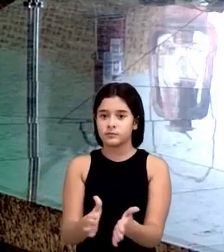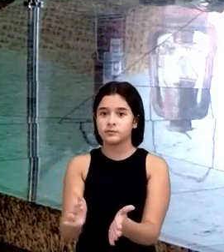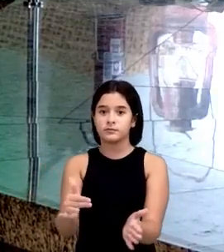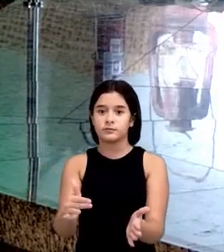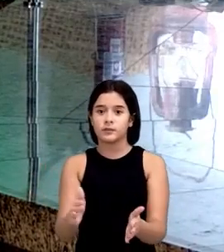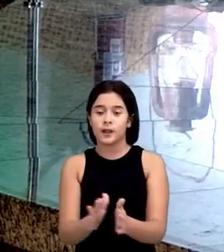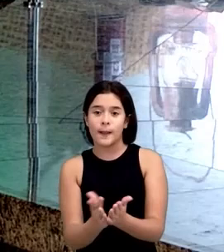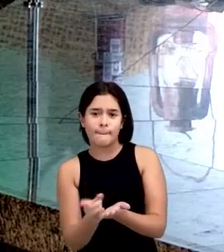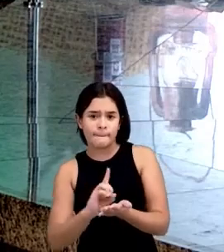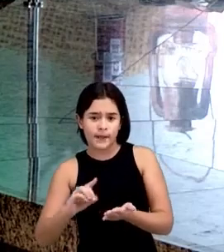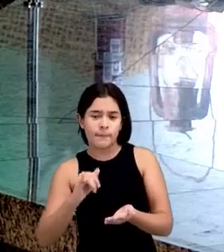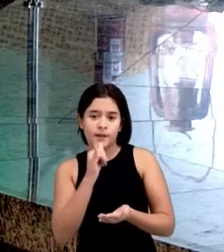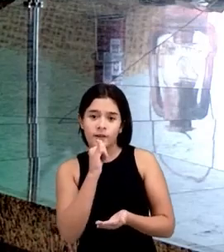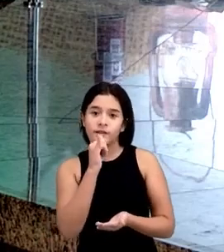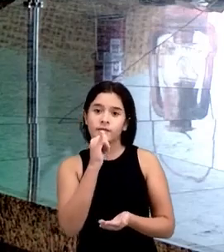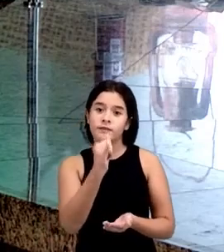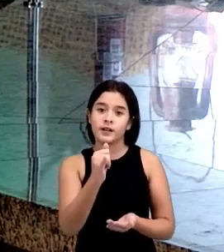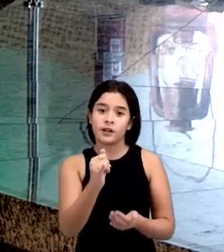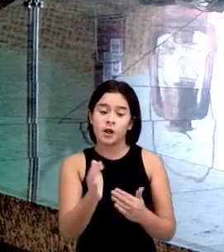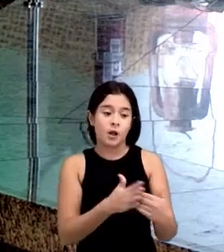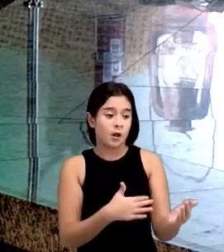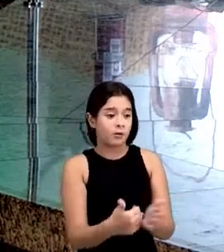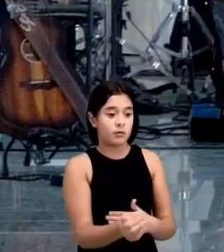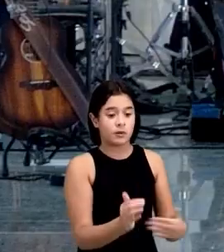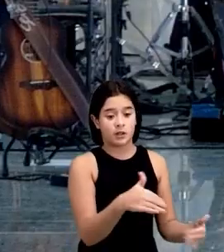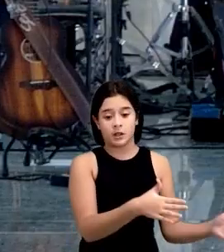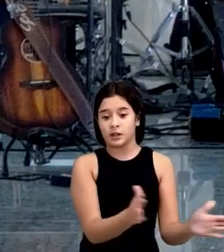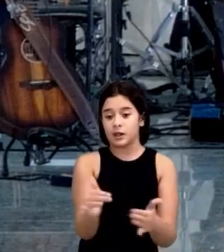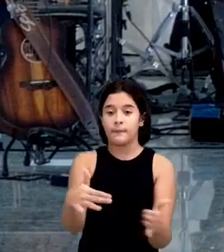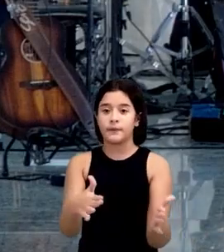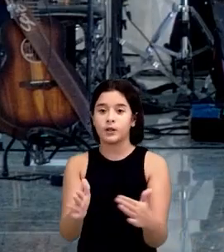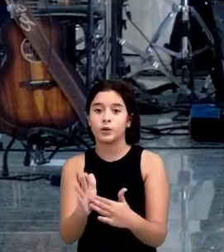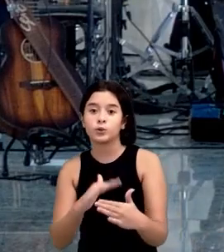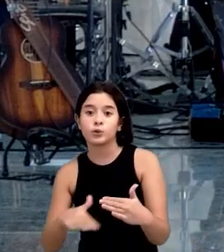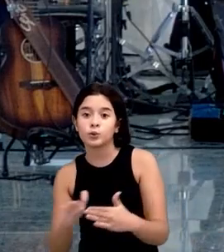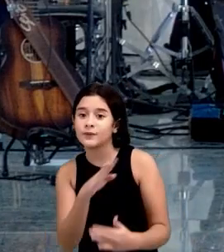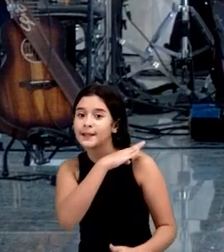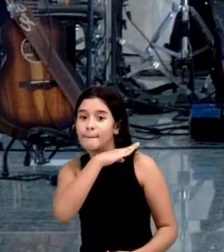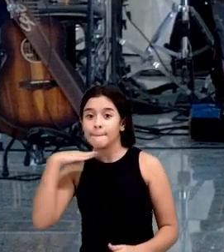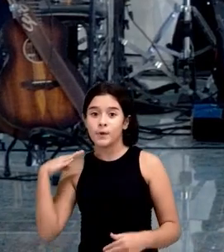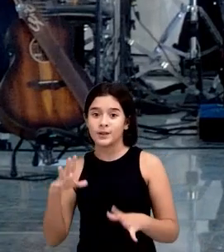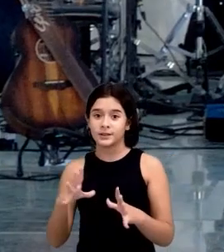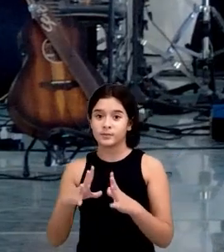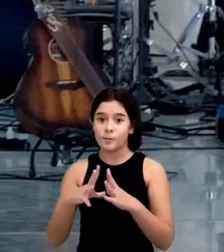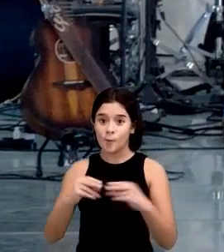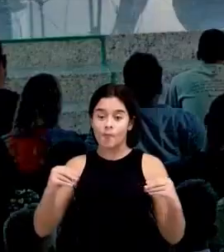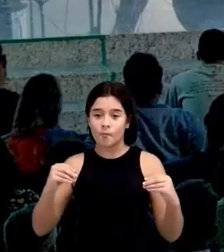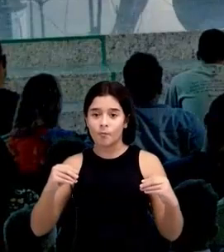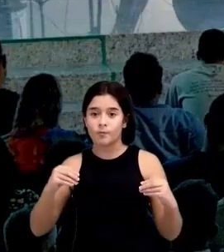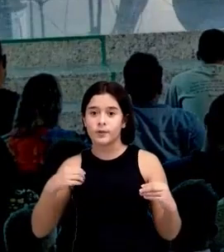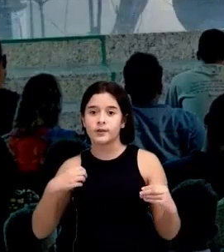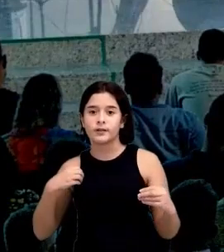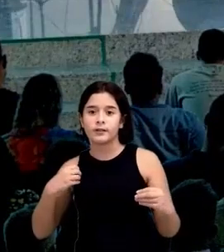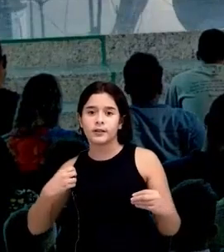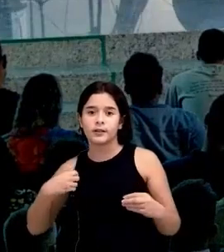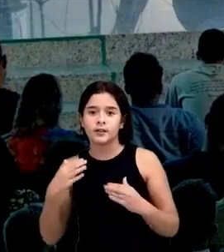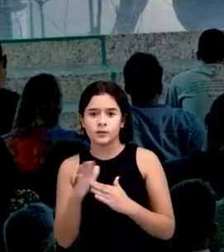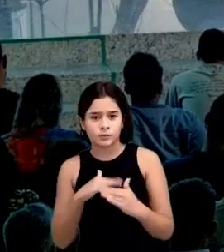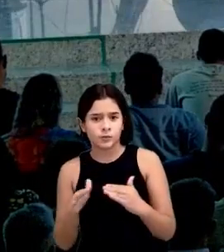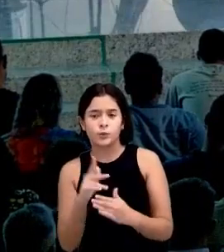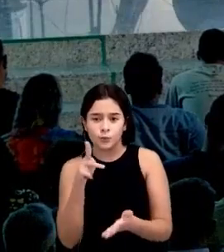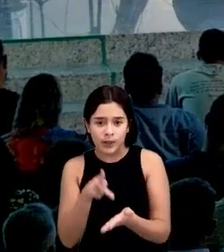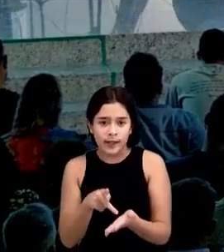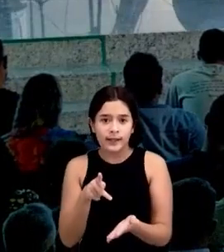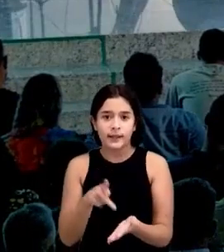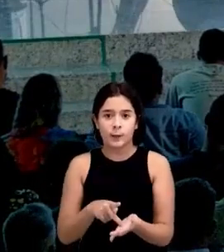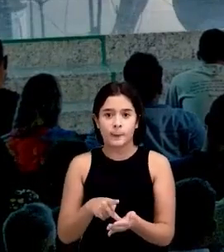o quê? A morte, a destruição. Era uma ilustração muito real para as pessoas daquela época. Então Jesus está dizendo que o